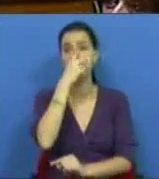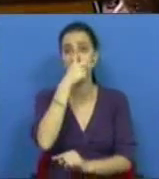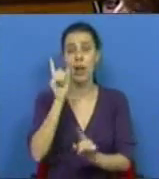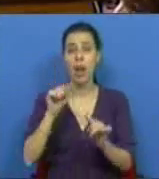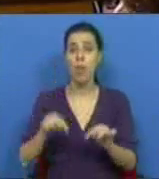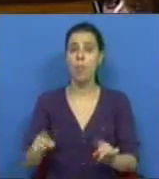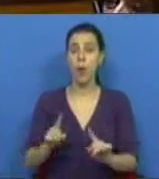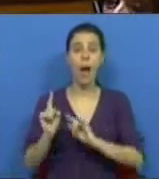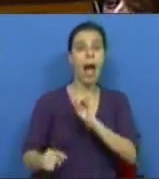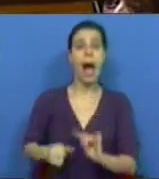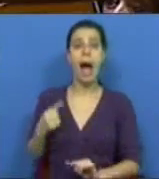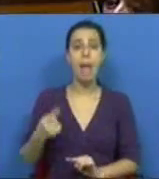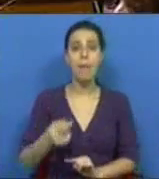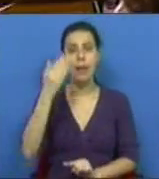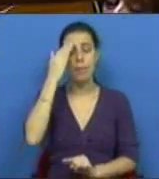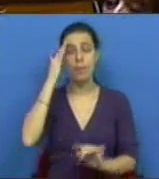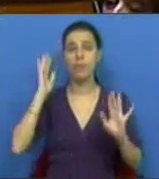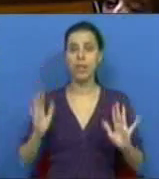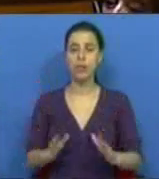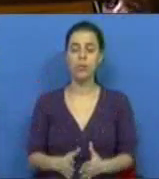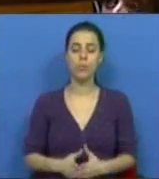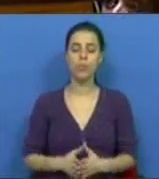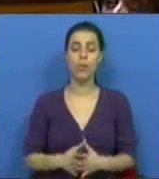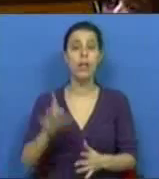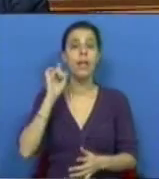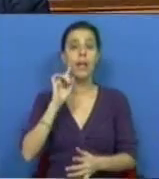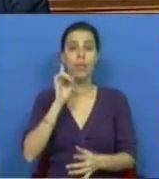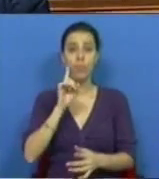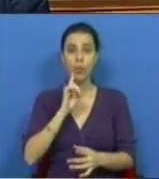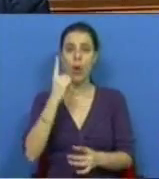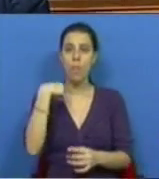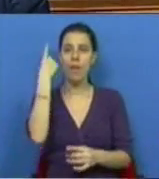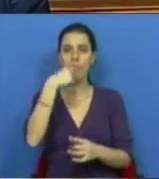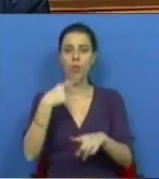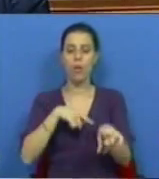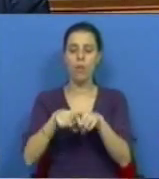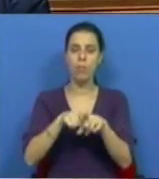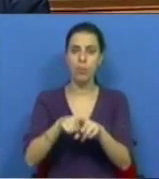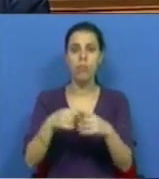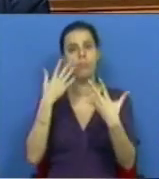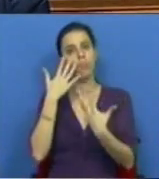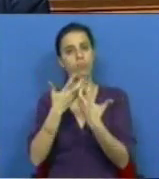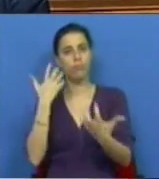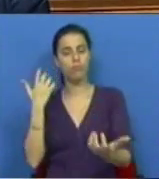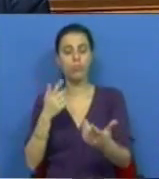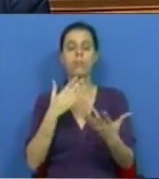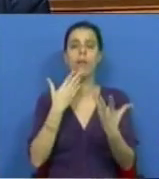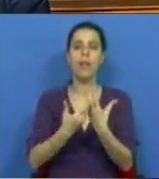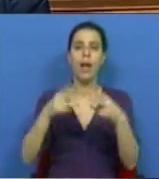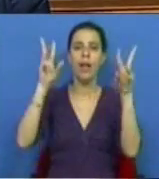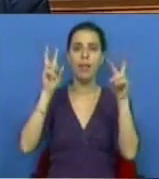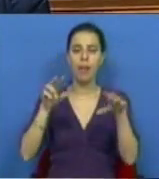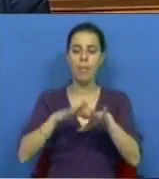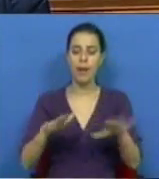não para hoje, mas para amanhã, o seguinte: é importante ter uma figura política proeminente a levar o tema